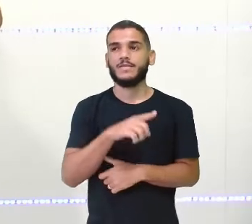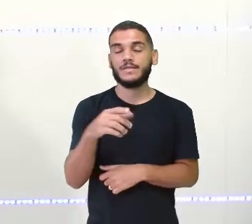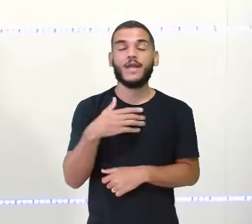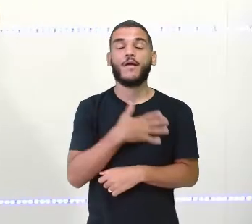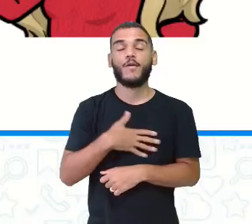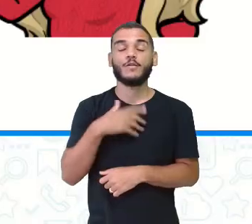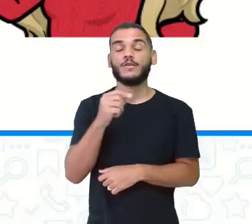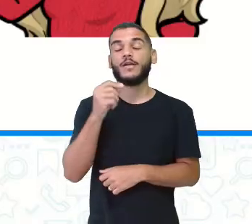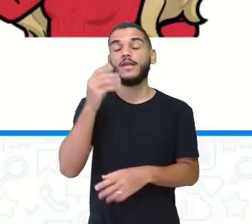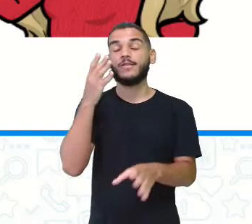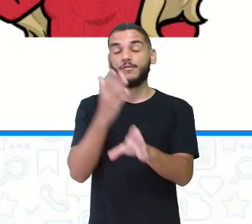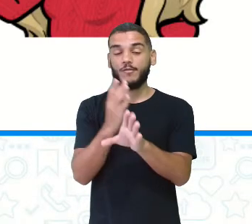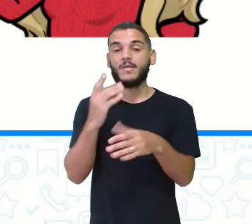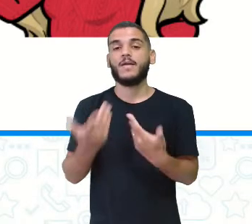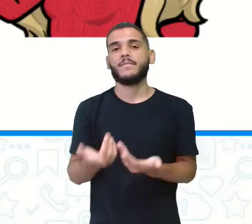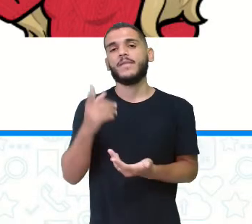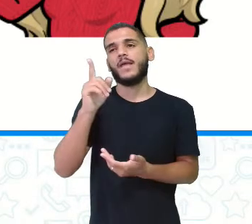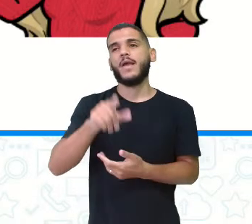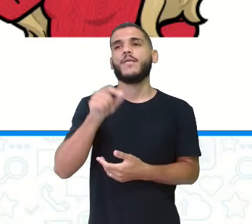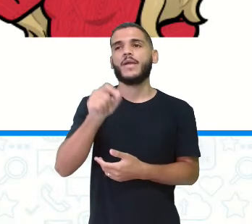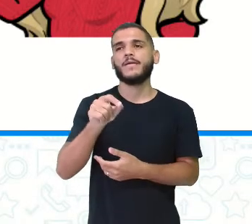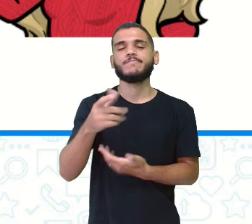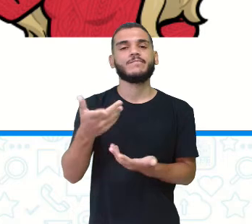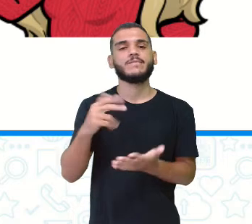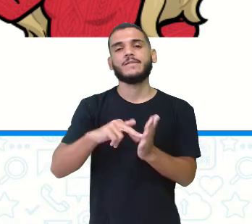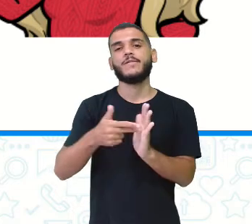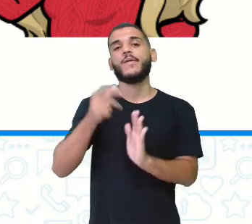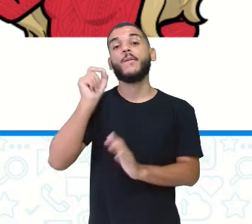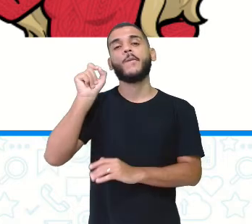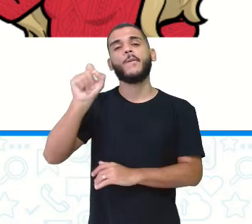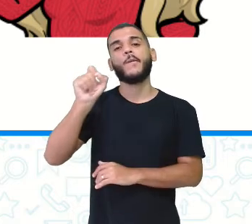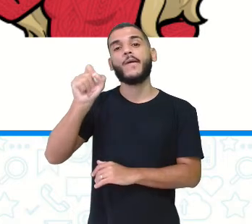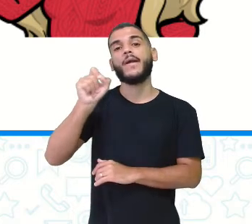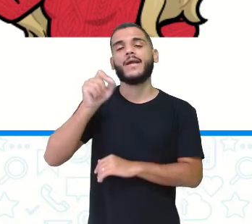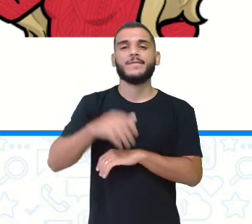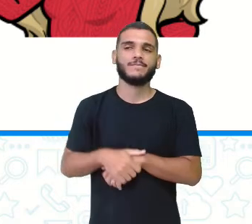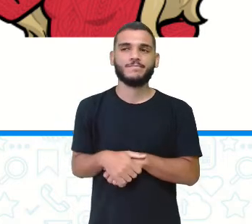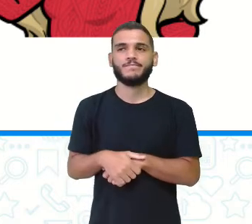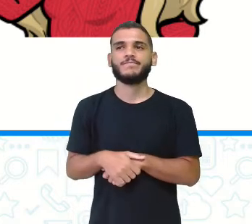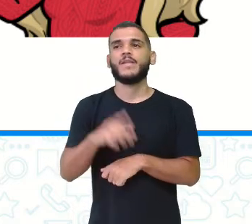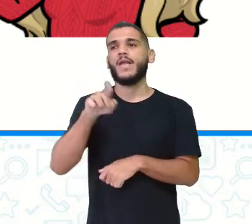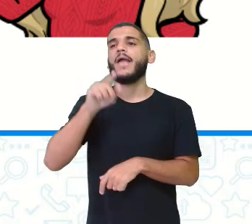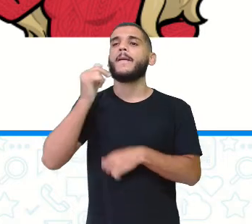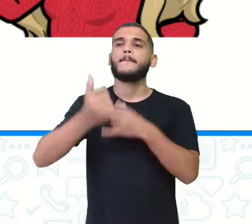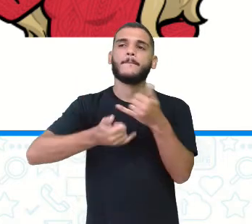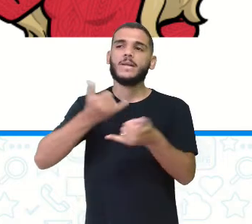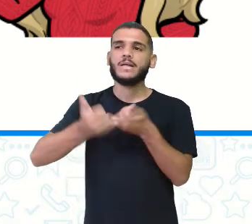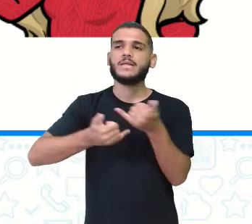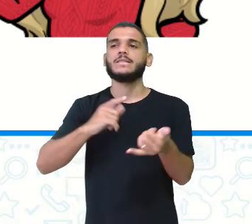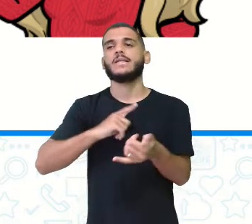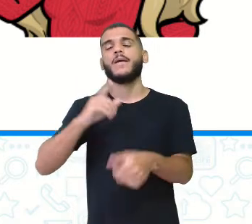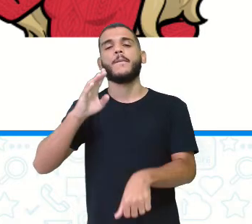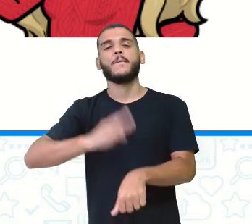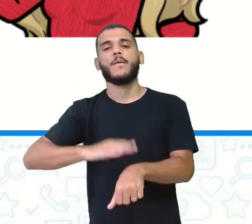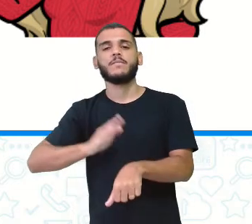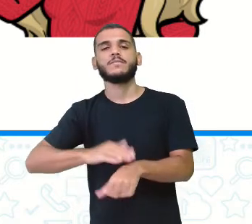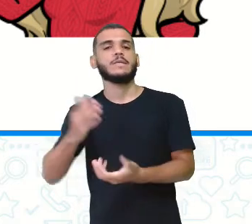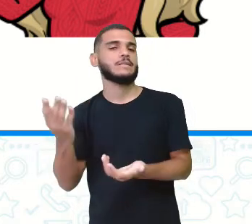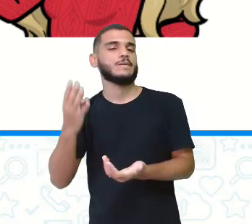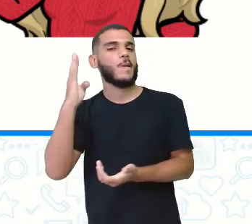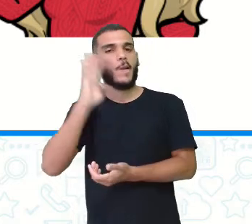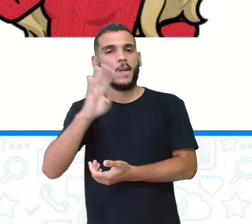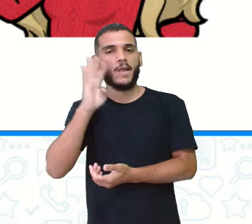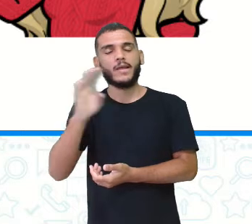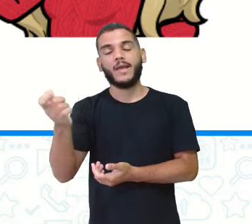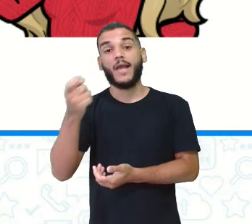adivinha? A adivinha, gente, é aquele o que é o que é. Apesar de serem brincadeiras, proporcionam momentos